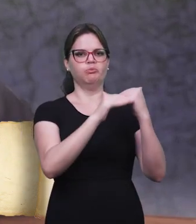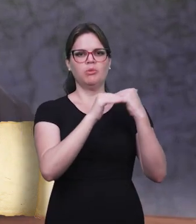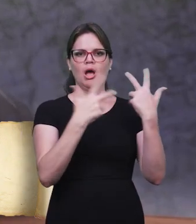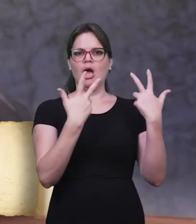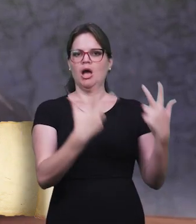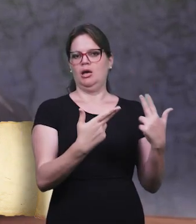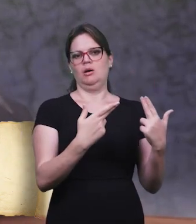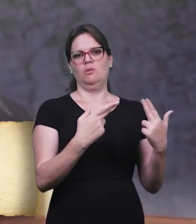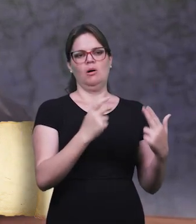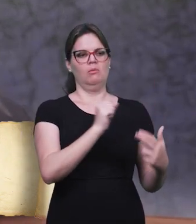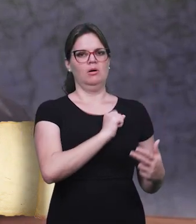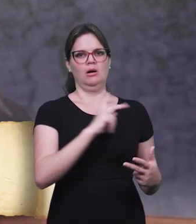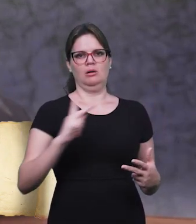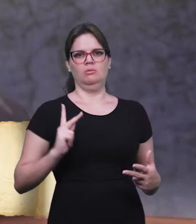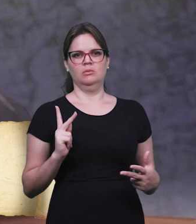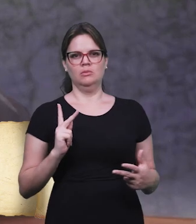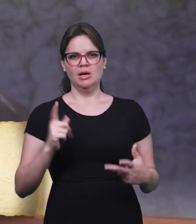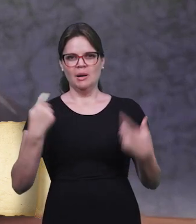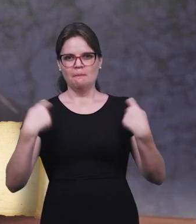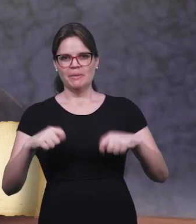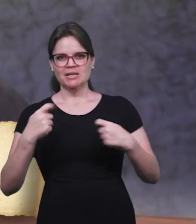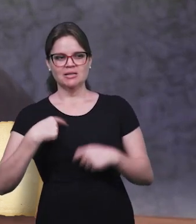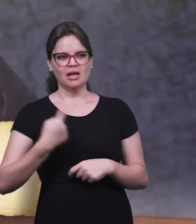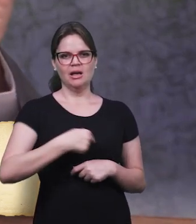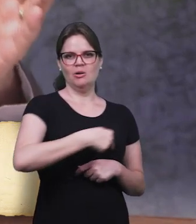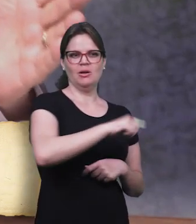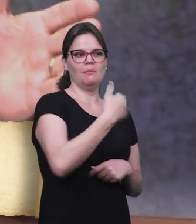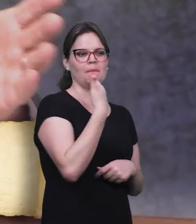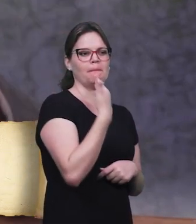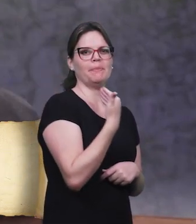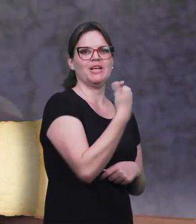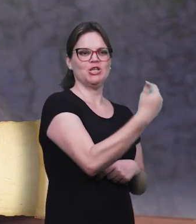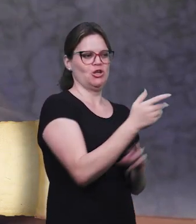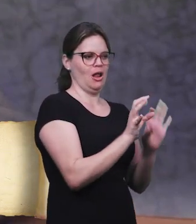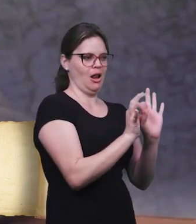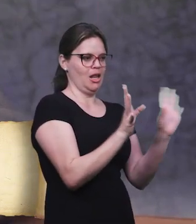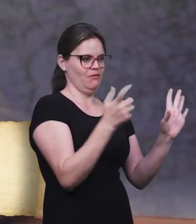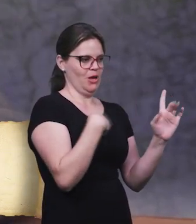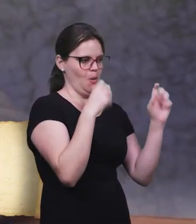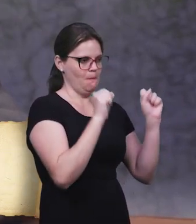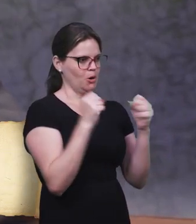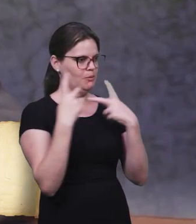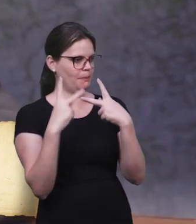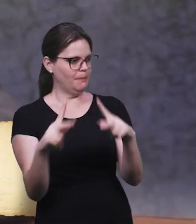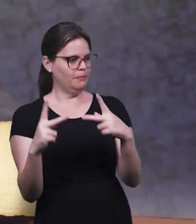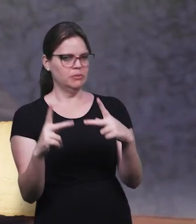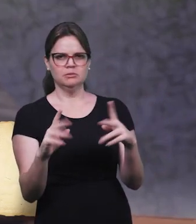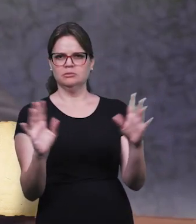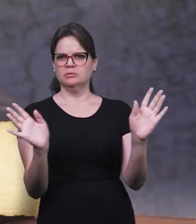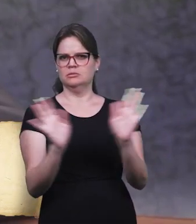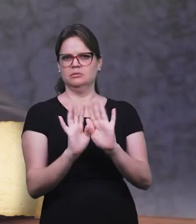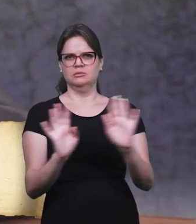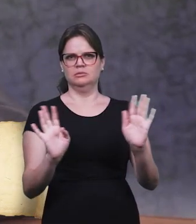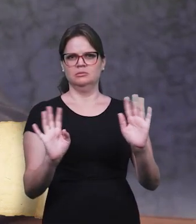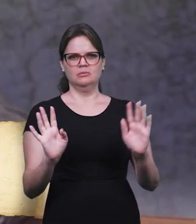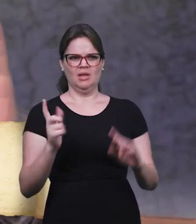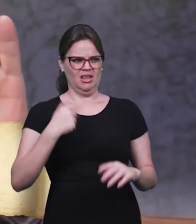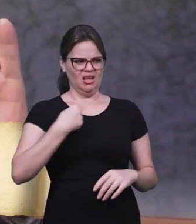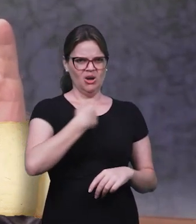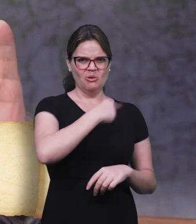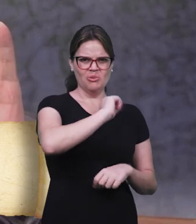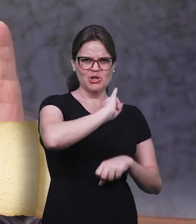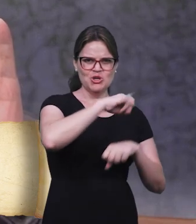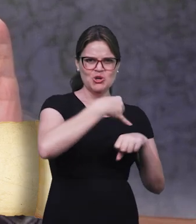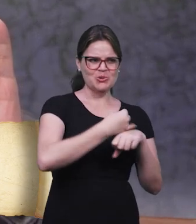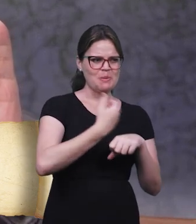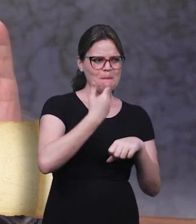se sentiu na necessidade de ir lá e pedir autorização para pregar a palavra. Ou seja, nem fui a